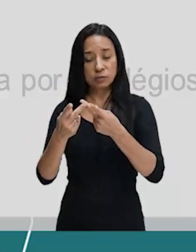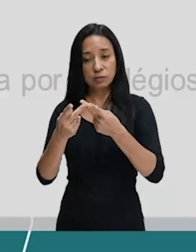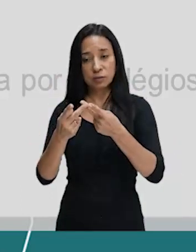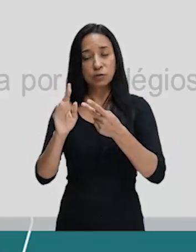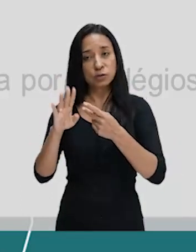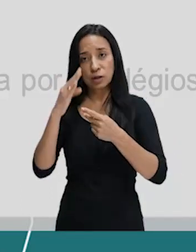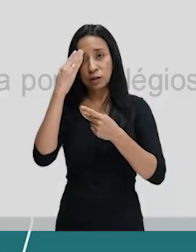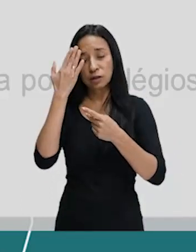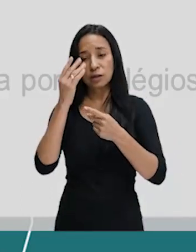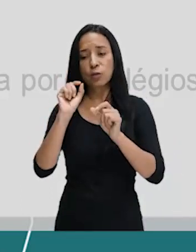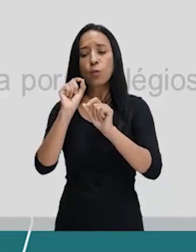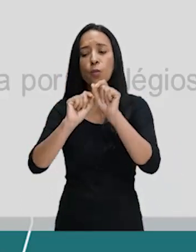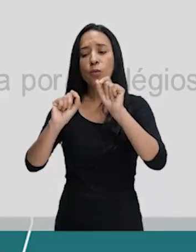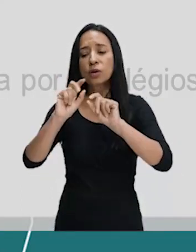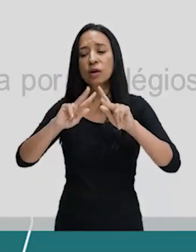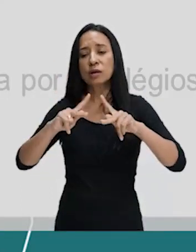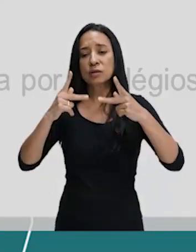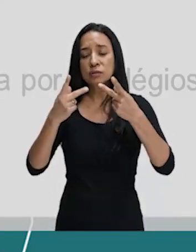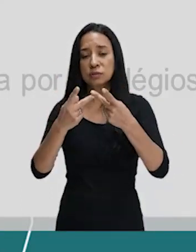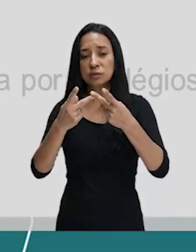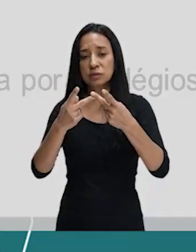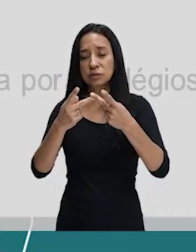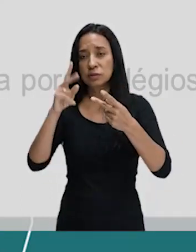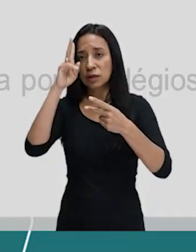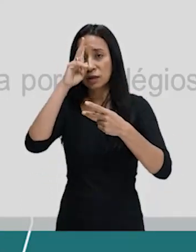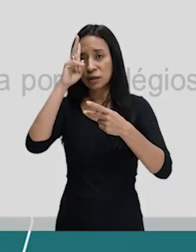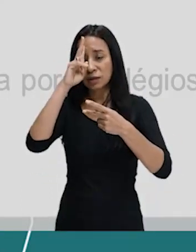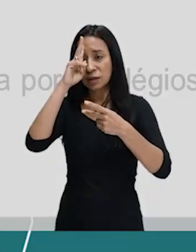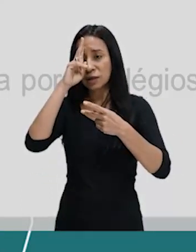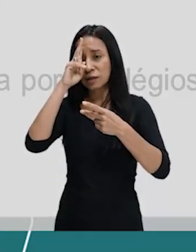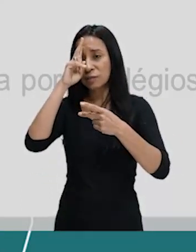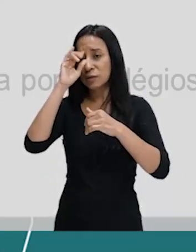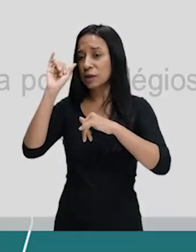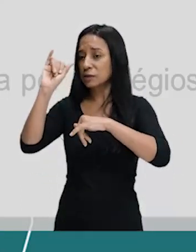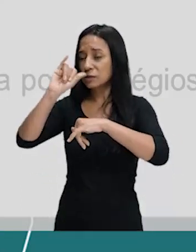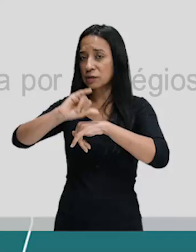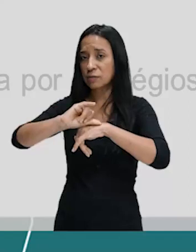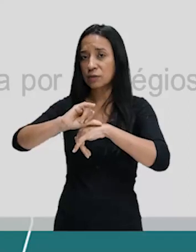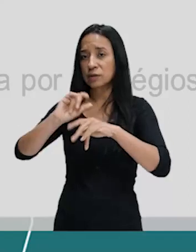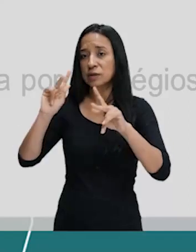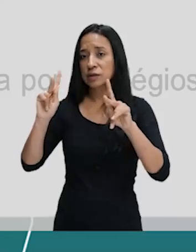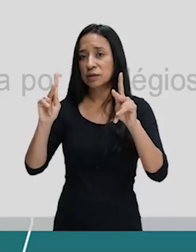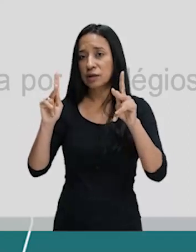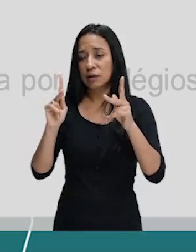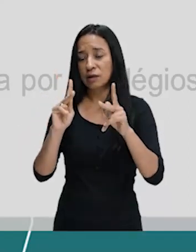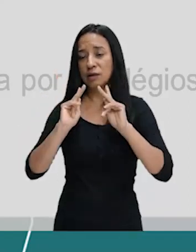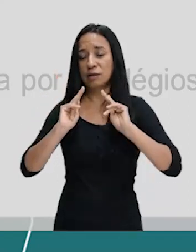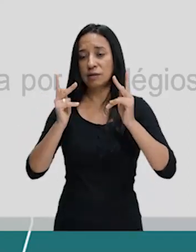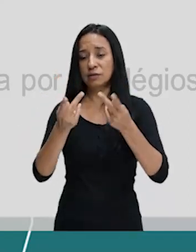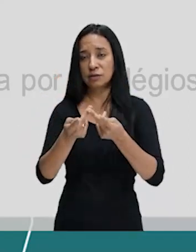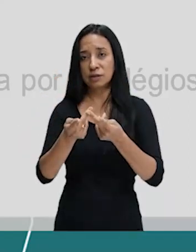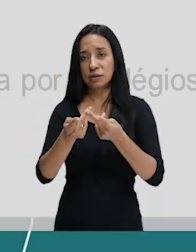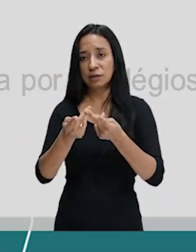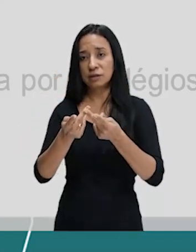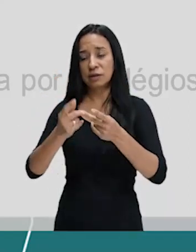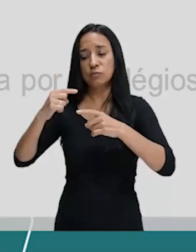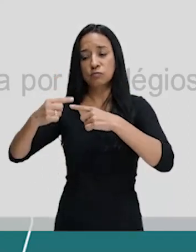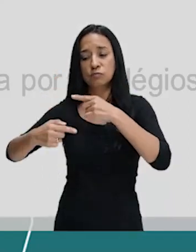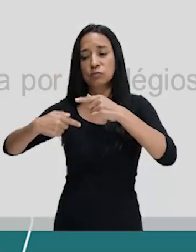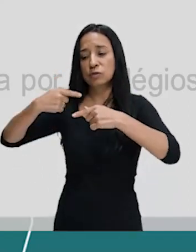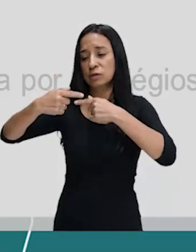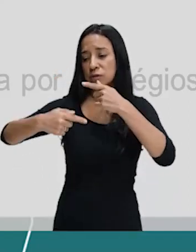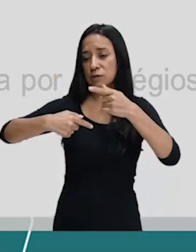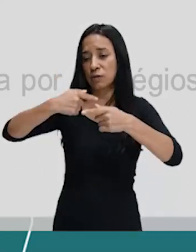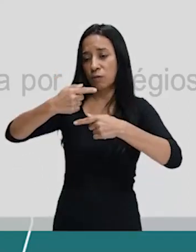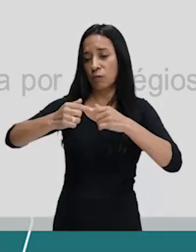né? Hereditariedade é o quê? Lembra das capitanias hereditárias lá no começo do Brasil, colônia, né? Hereditário é aquilo que passa de pai para filho,